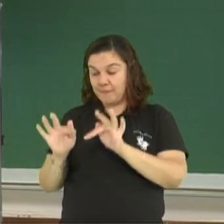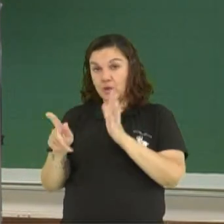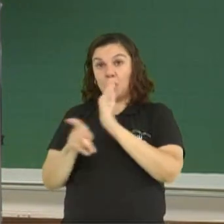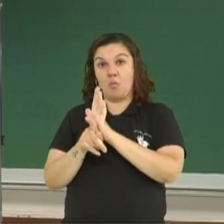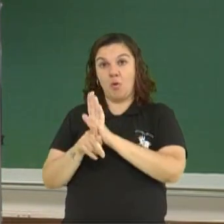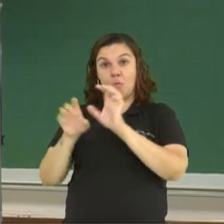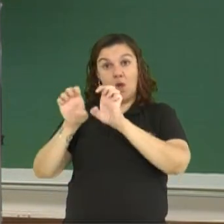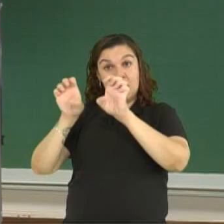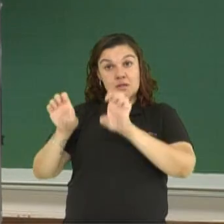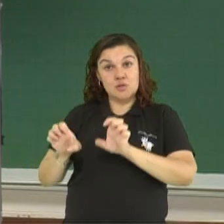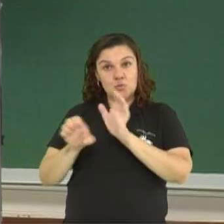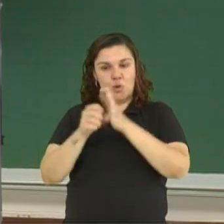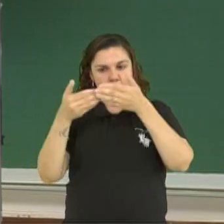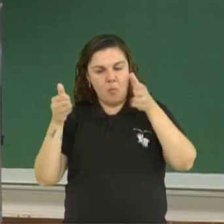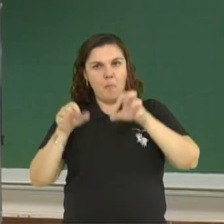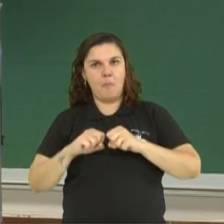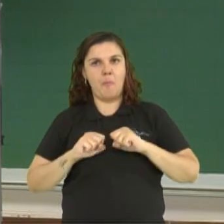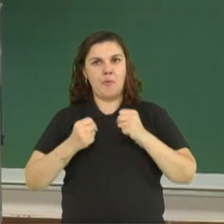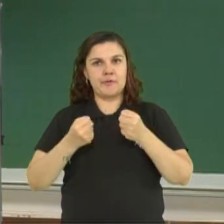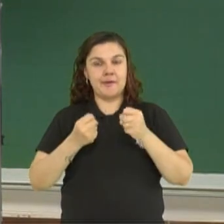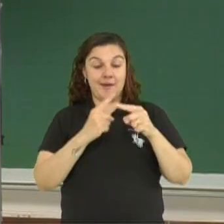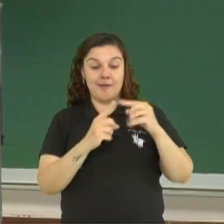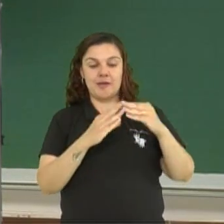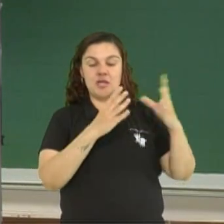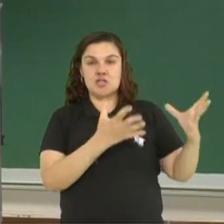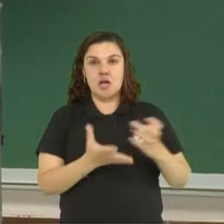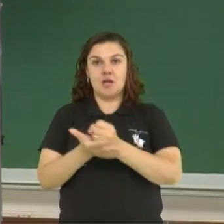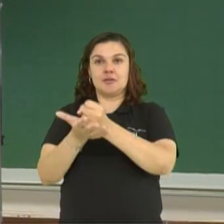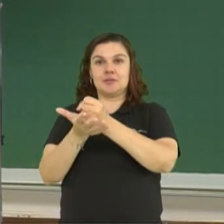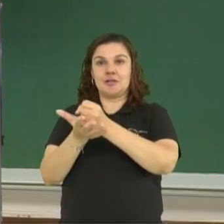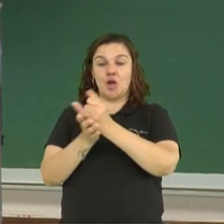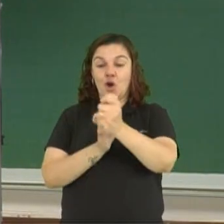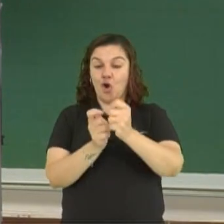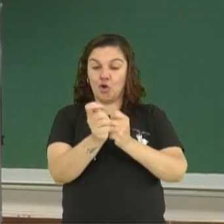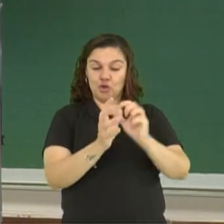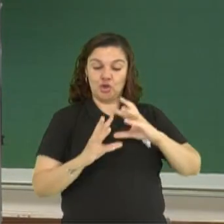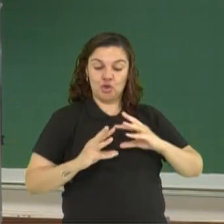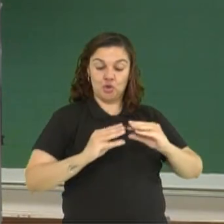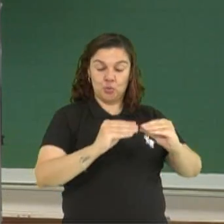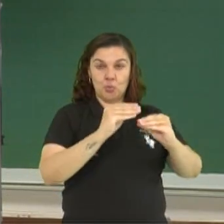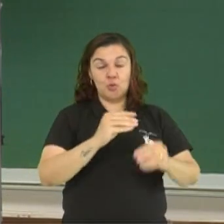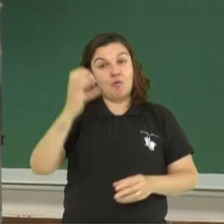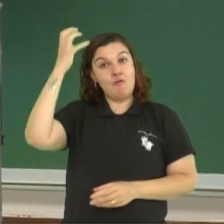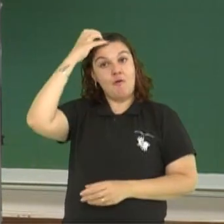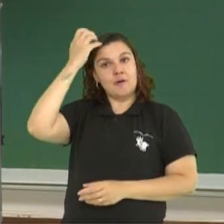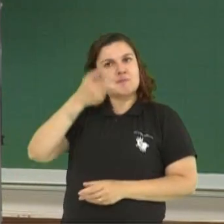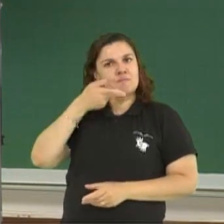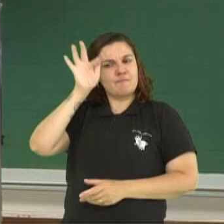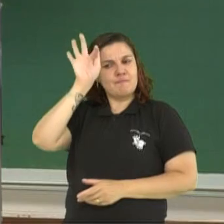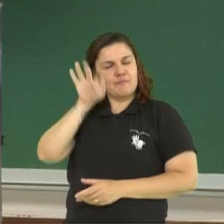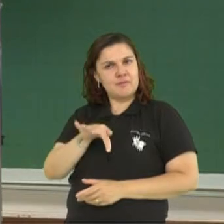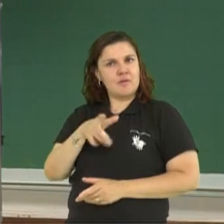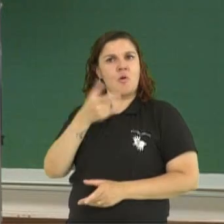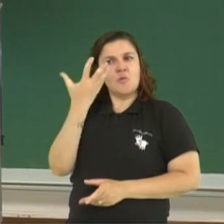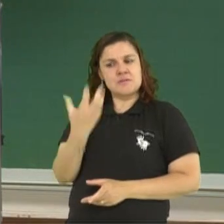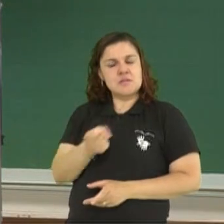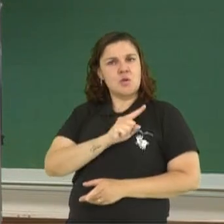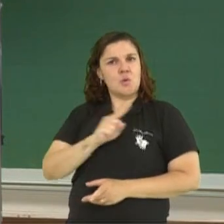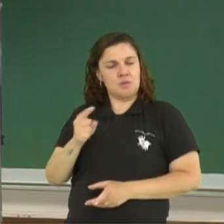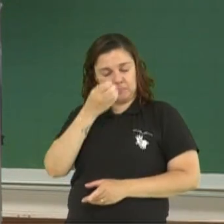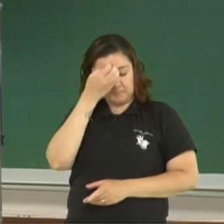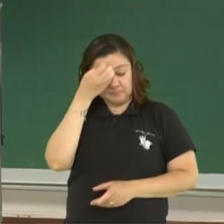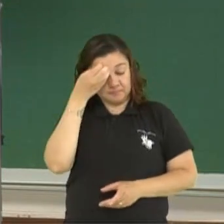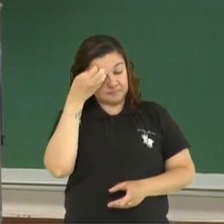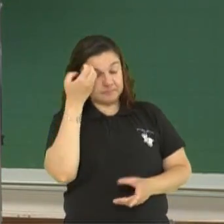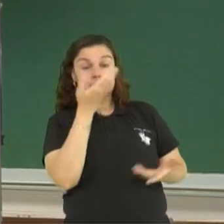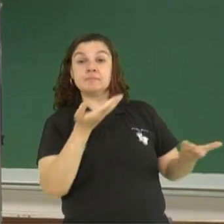toma o poder que está em aberto. E nesse momento a Igreja controla os governos dos reis. Ela dá a palavra final. Na palavra final, ou seja,